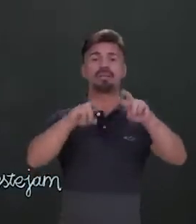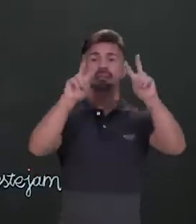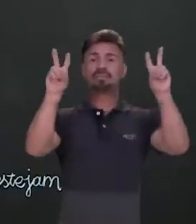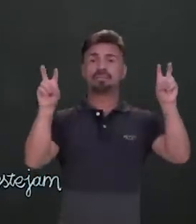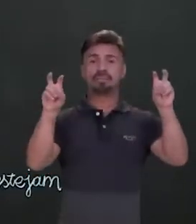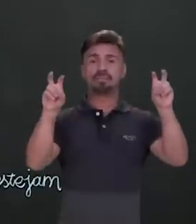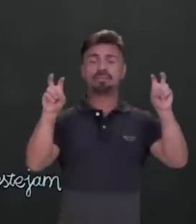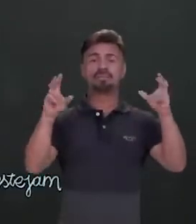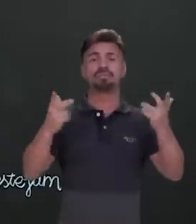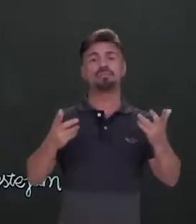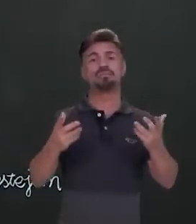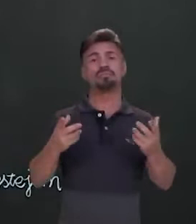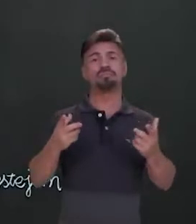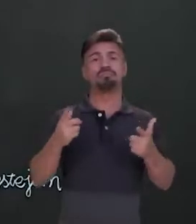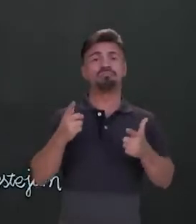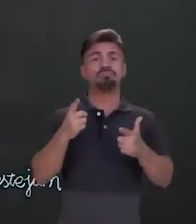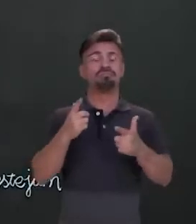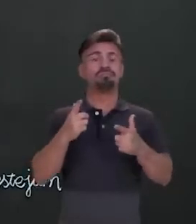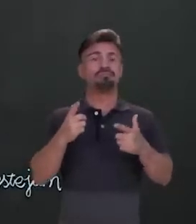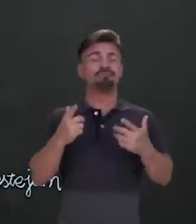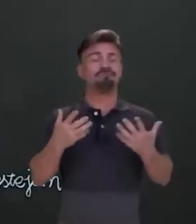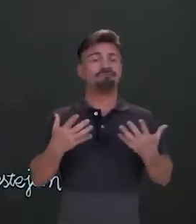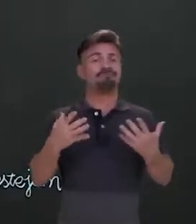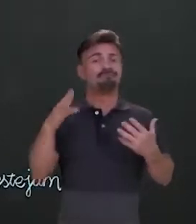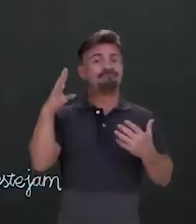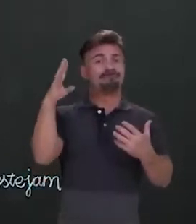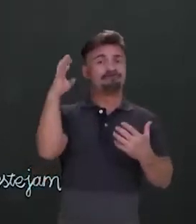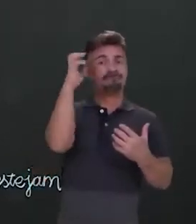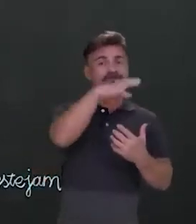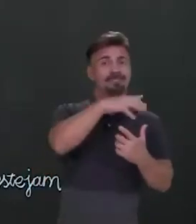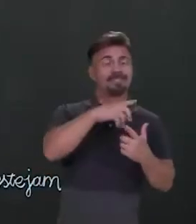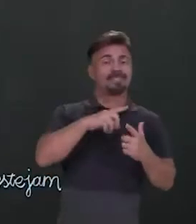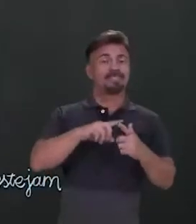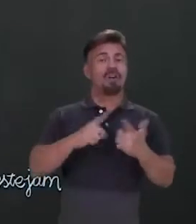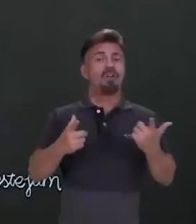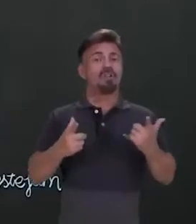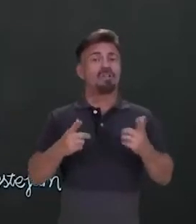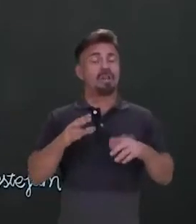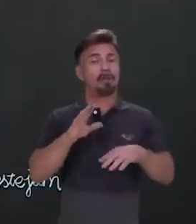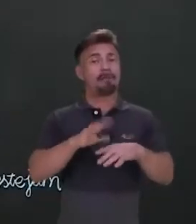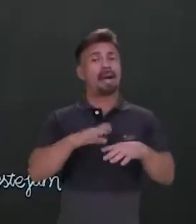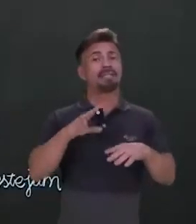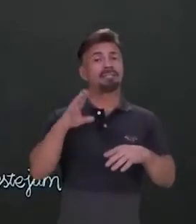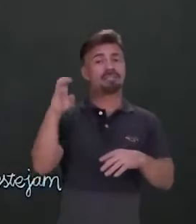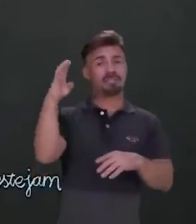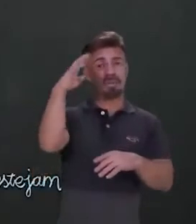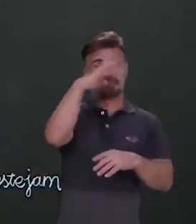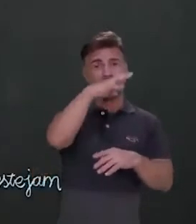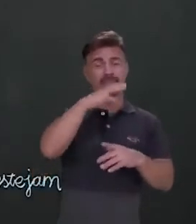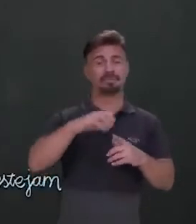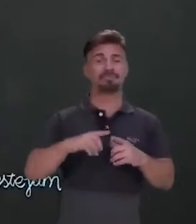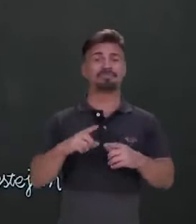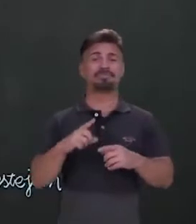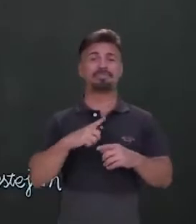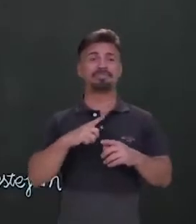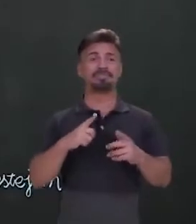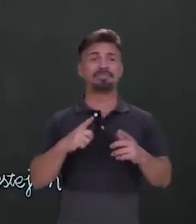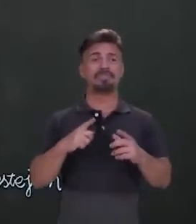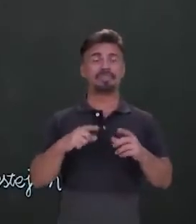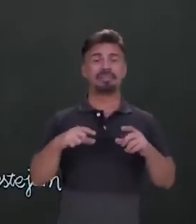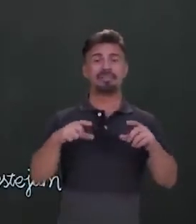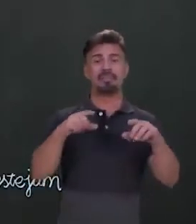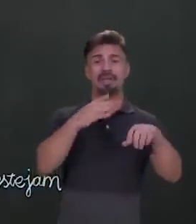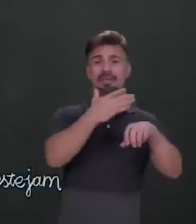títulos polêmicos ou sensacionalistas. Olha que esse período é um pouco mais complexo. Nós temos uma parte em branco